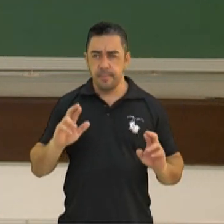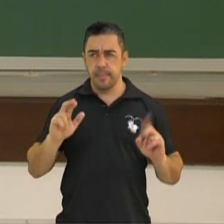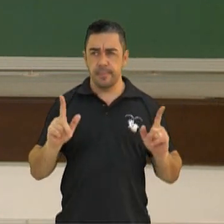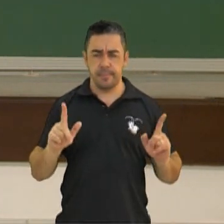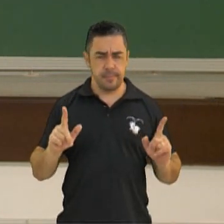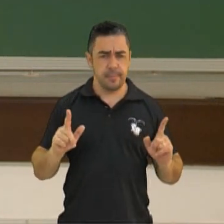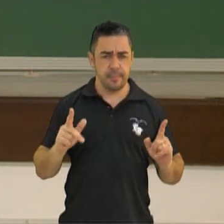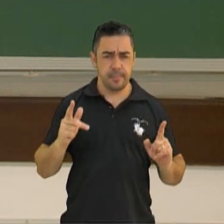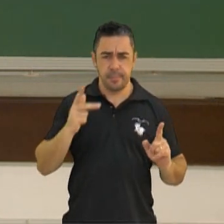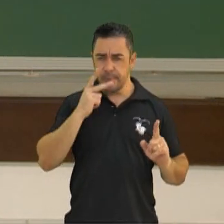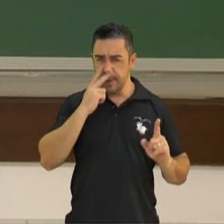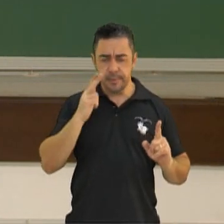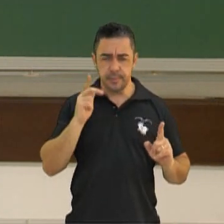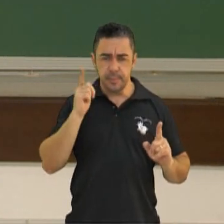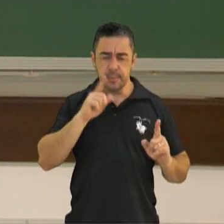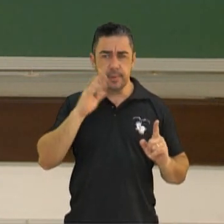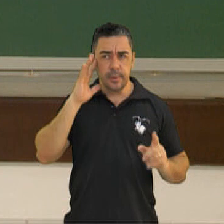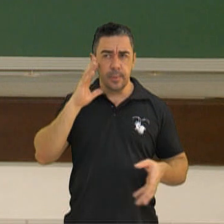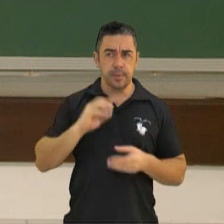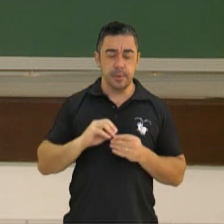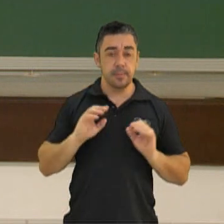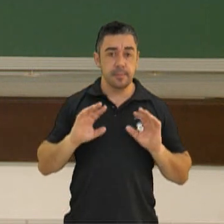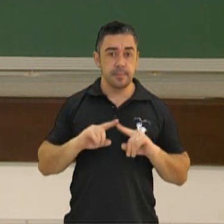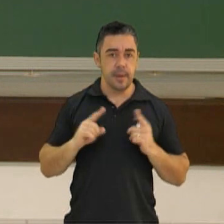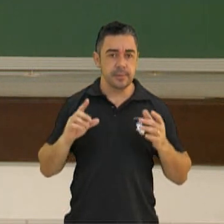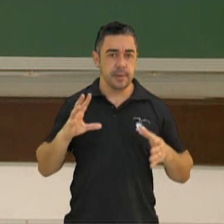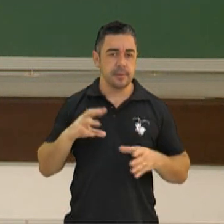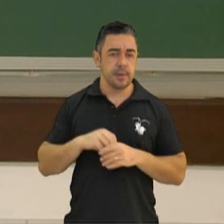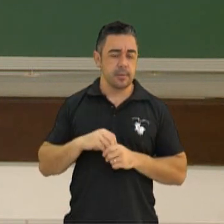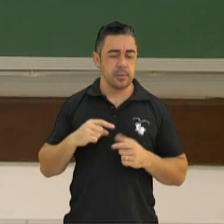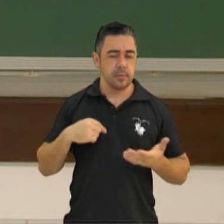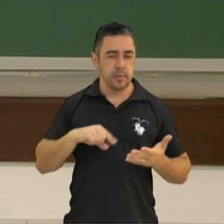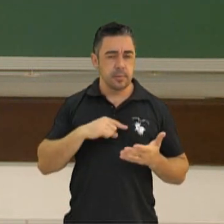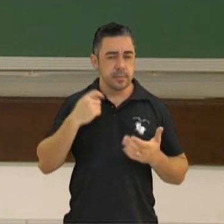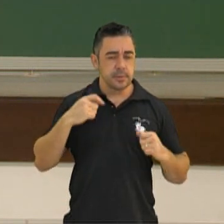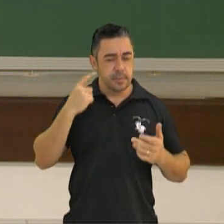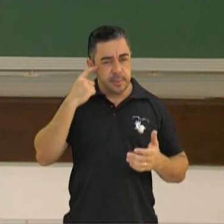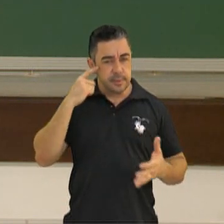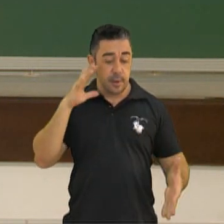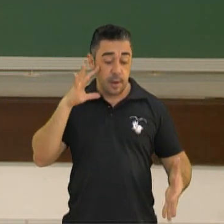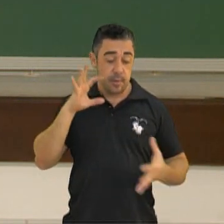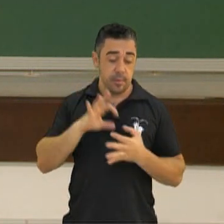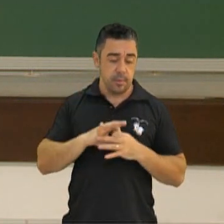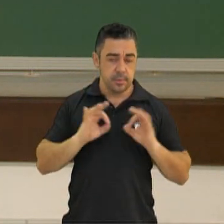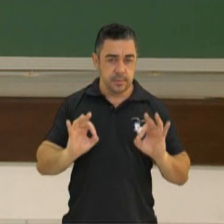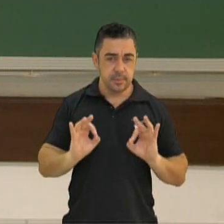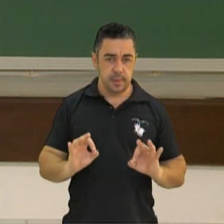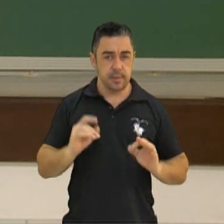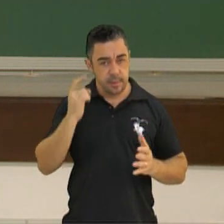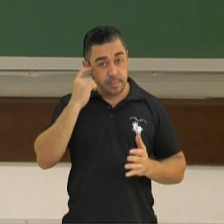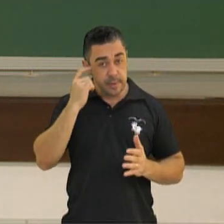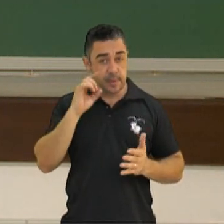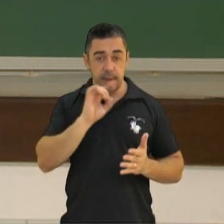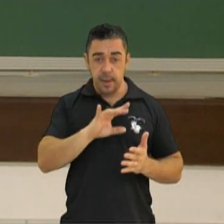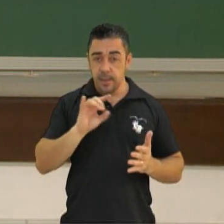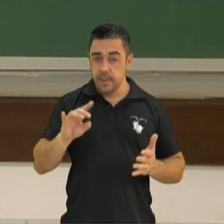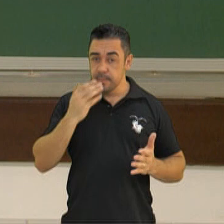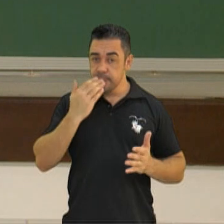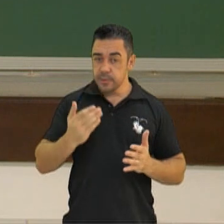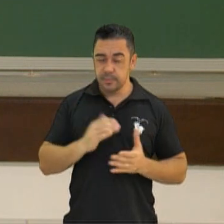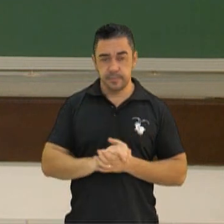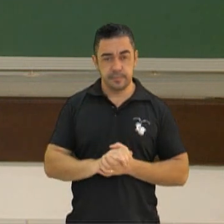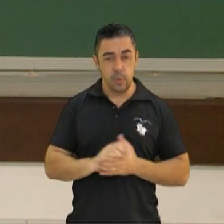ela é totalmente dentro da lógica. É por isso que a gente precisa pensar em cada exercício, tá bom? Então hoje nós